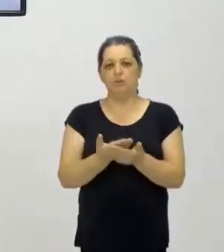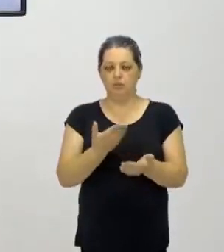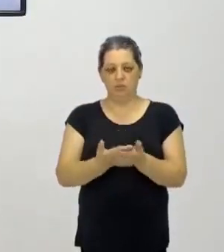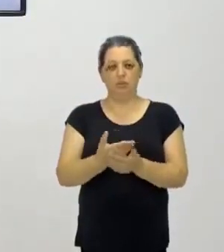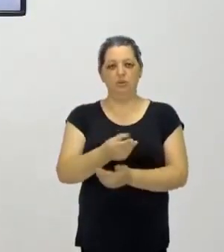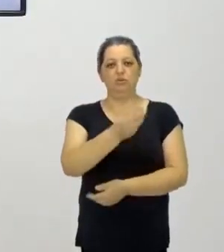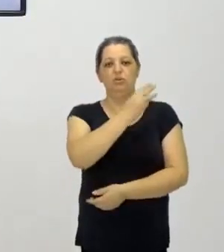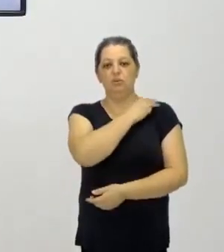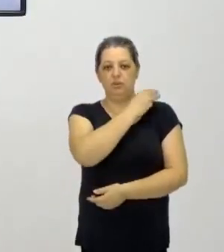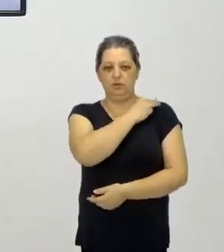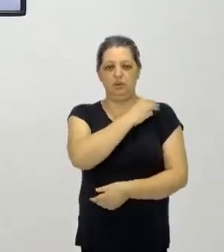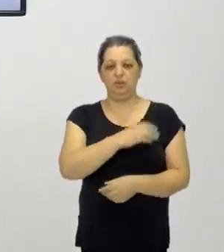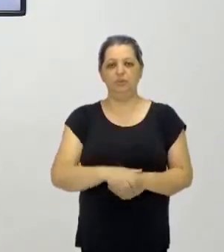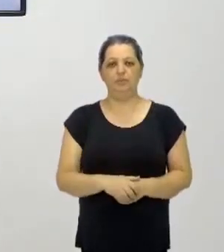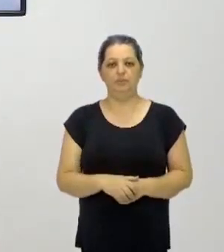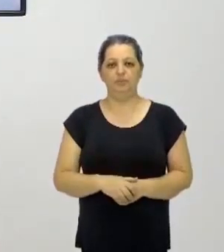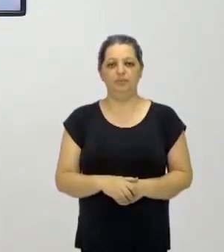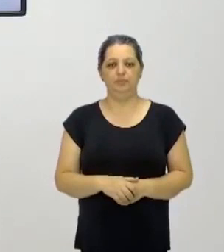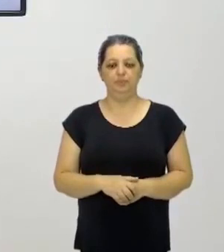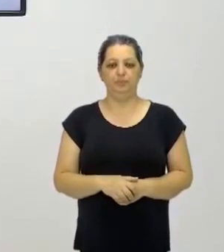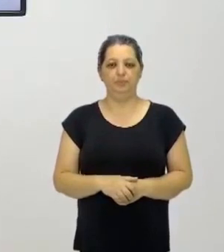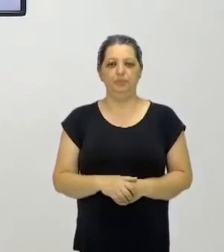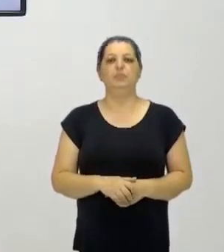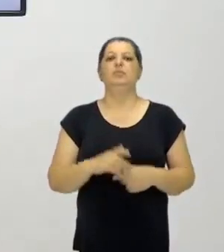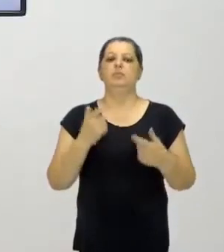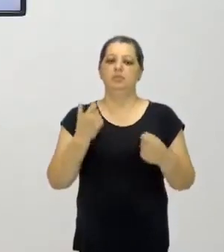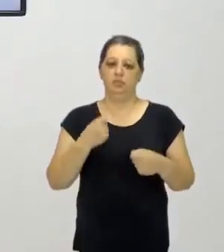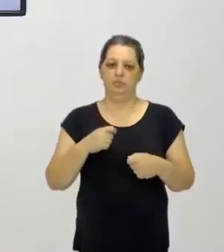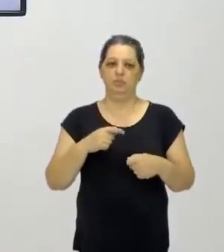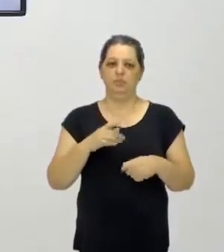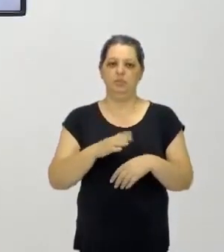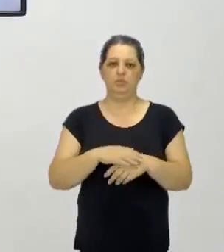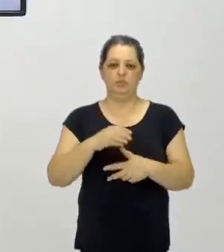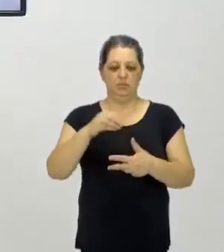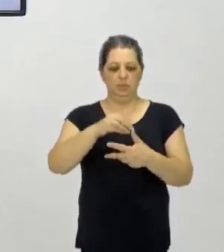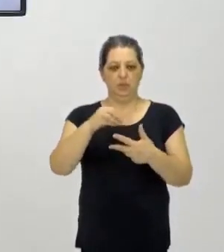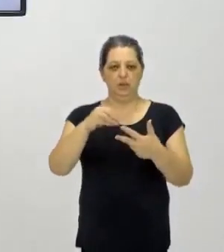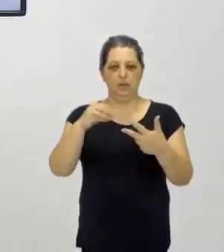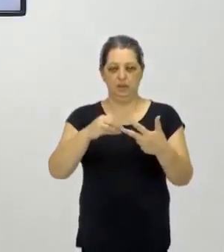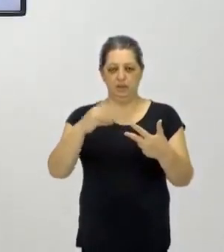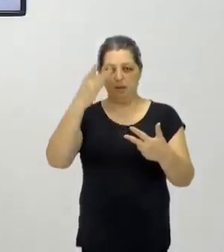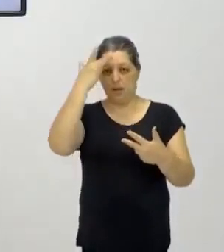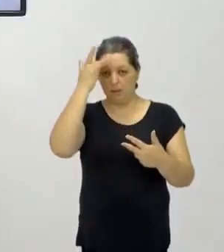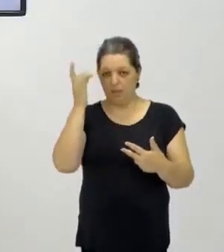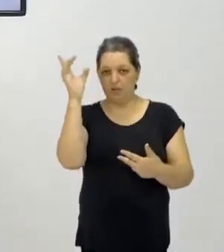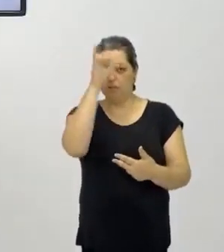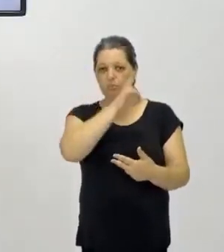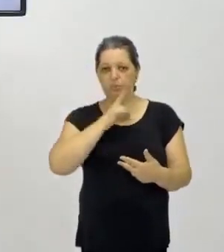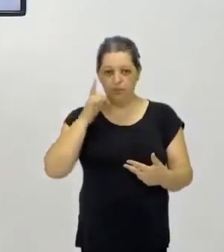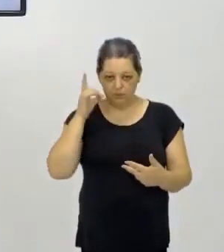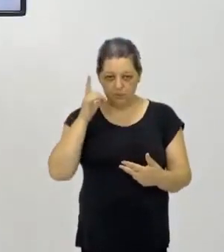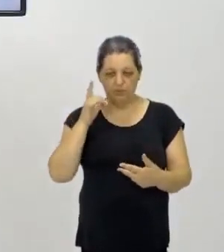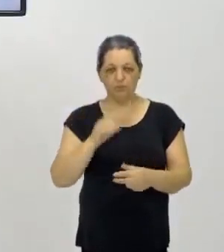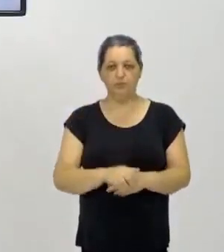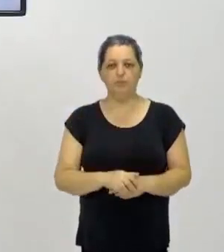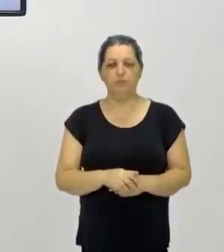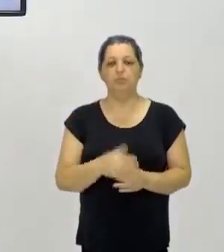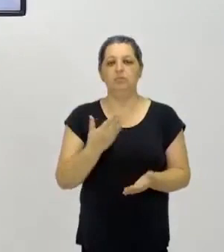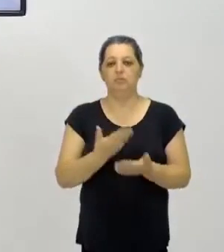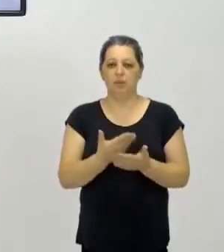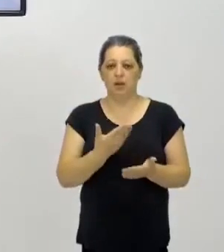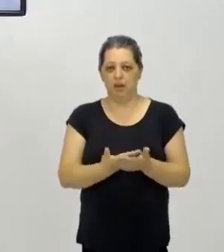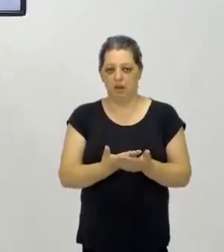série, o terceirão, aí vai ter que fazer Enem amanhã e domingo. A gente tem baterias de aulas aí do Enem para você